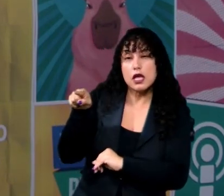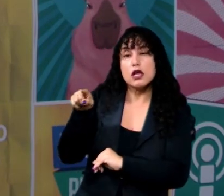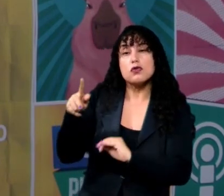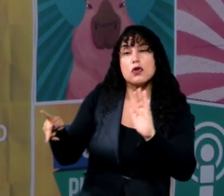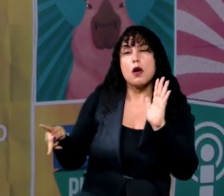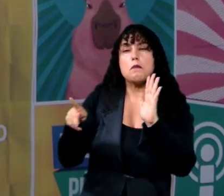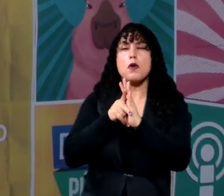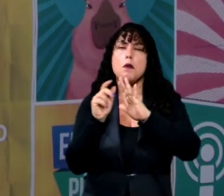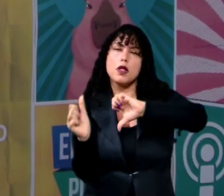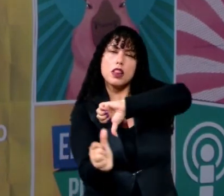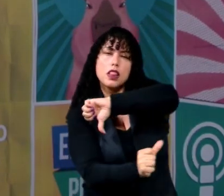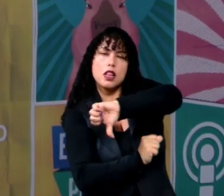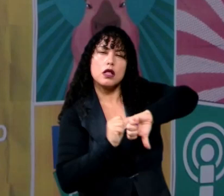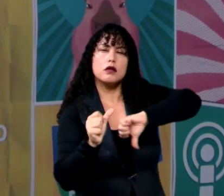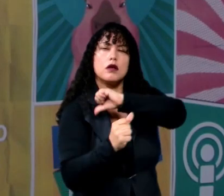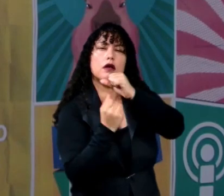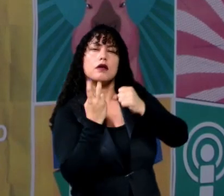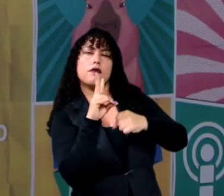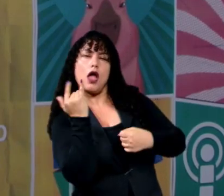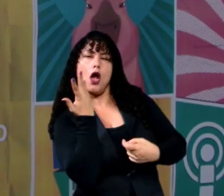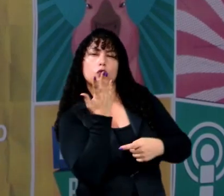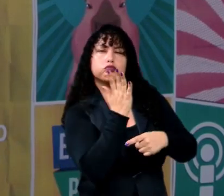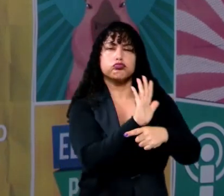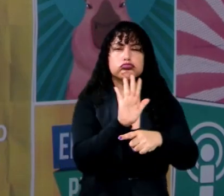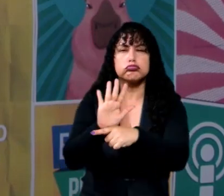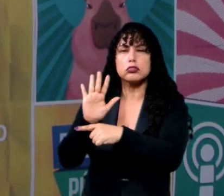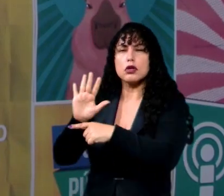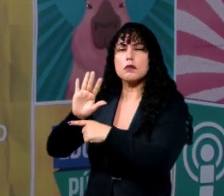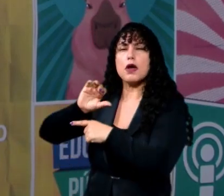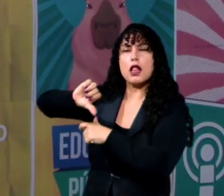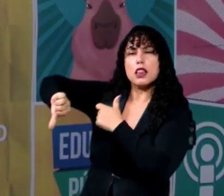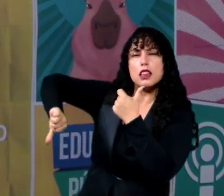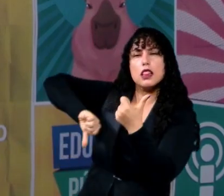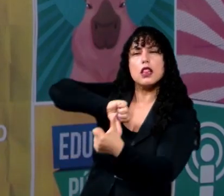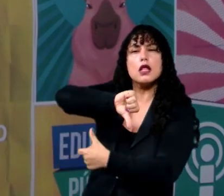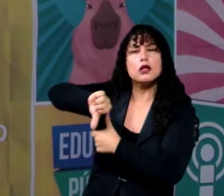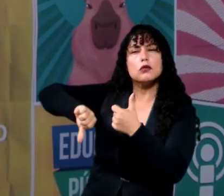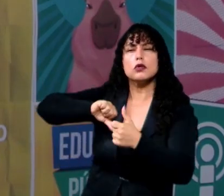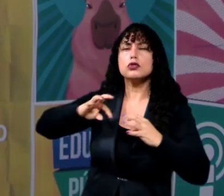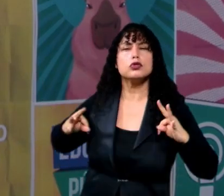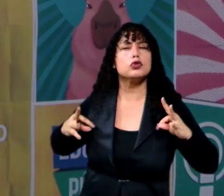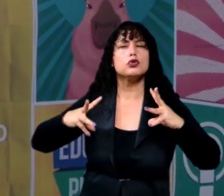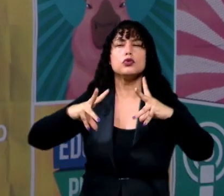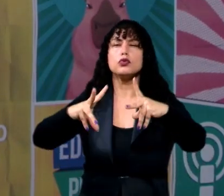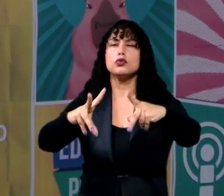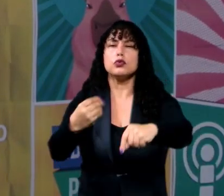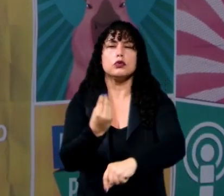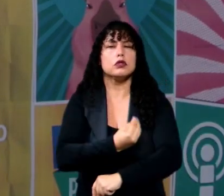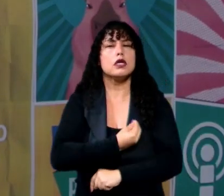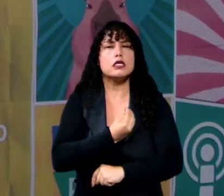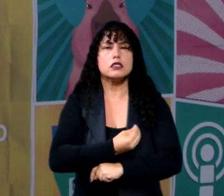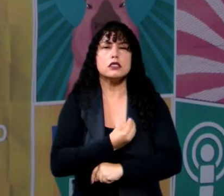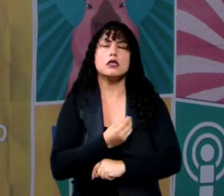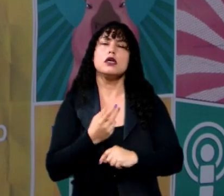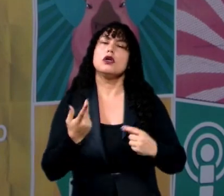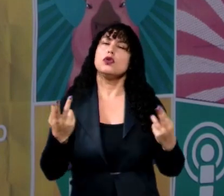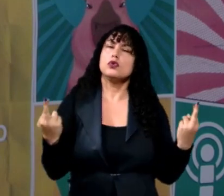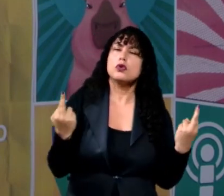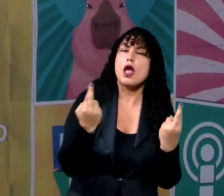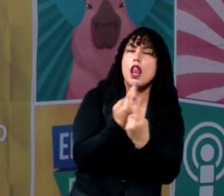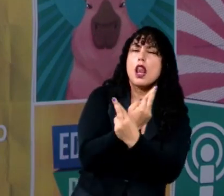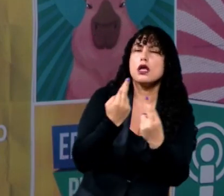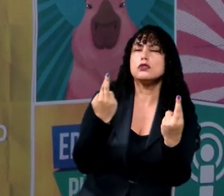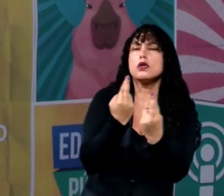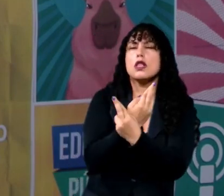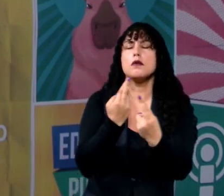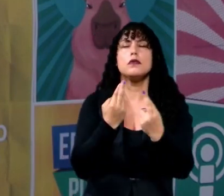própria transformação, contribuirá para a transformação de tudo que existe, né? Dos relacionamentos e de